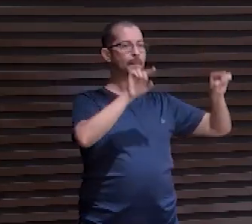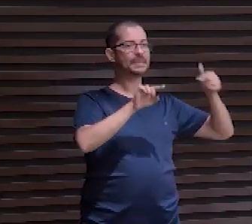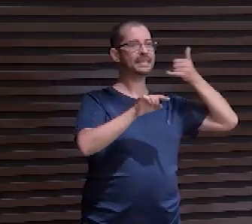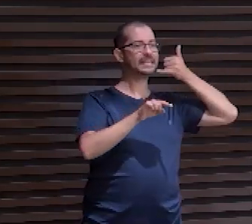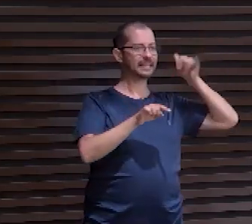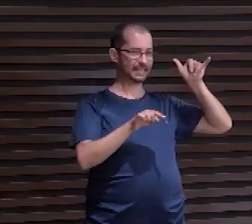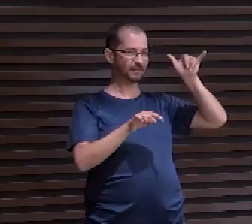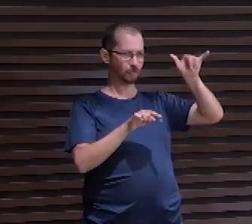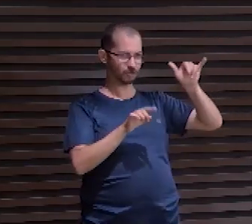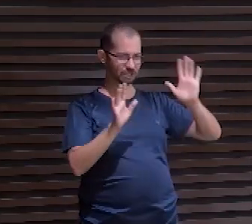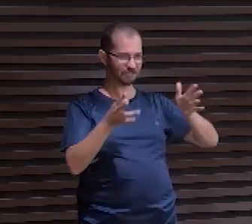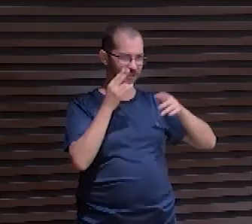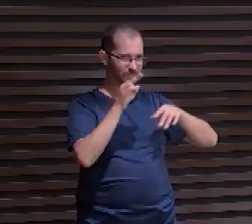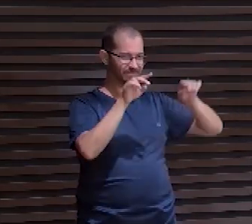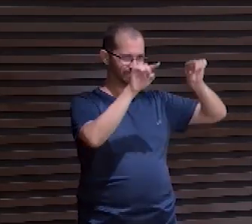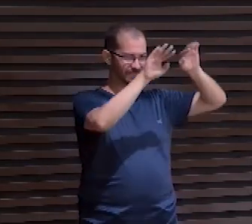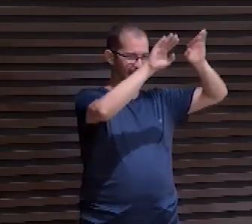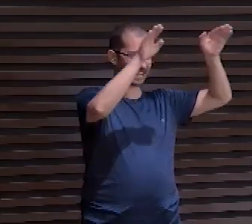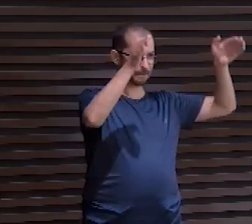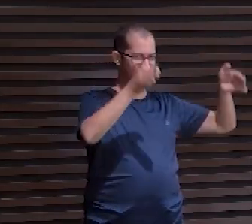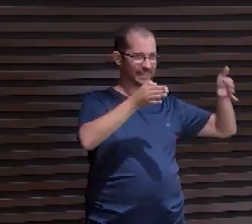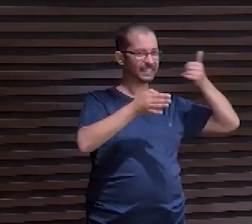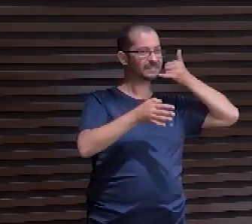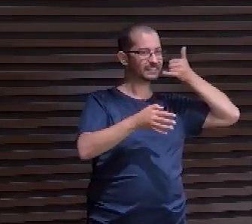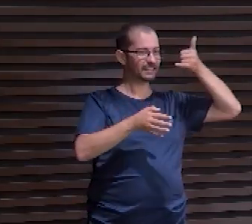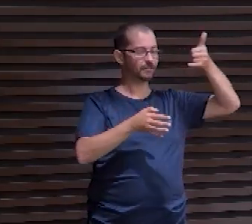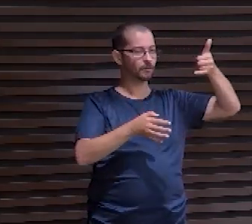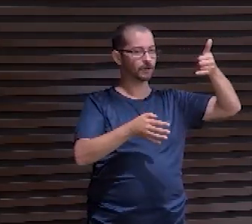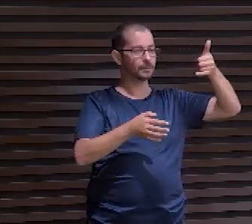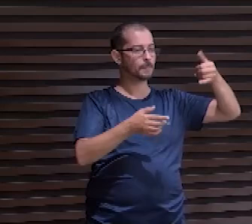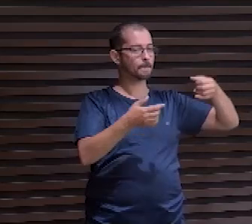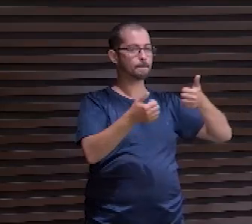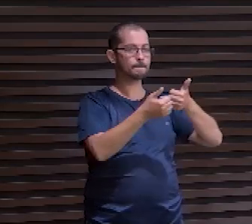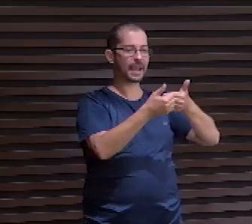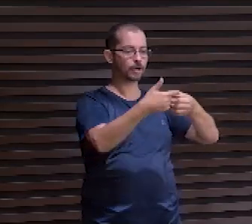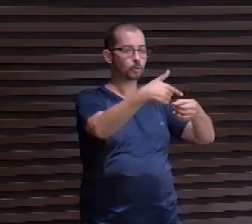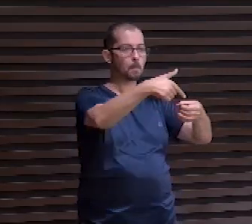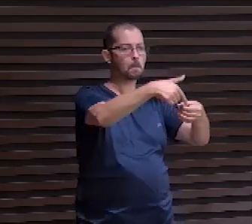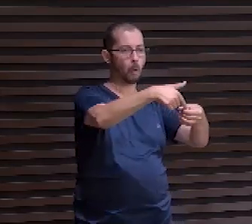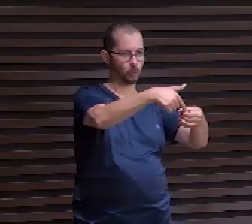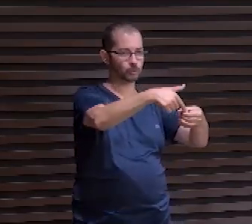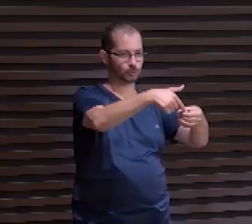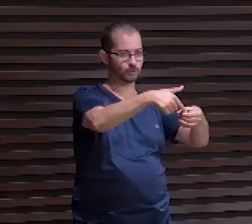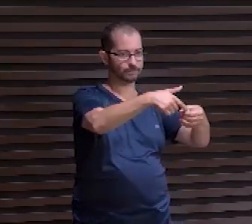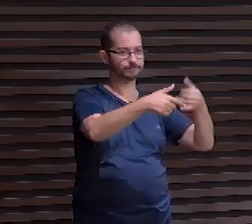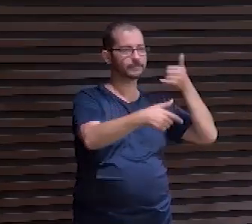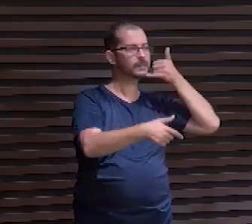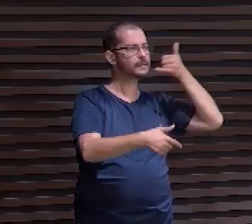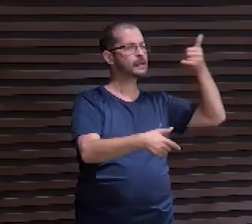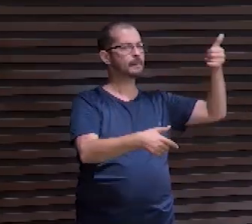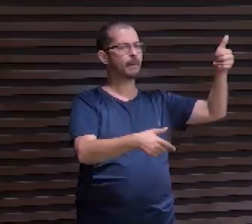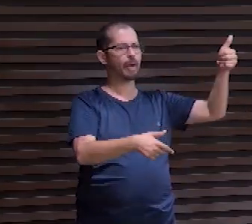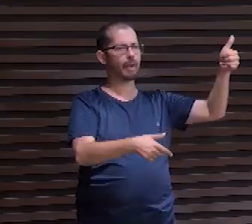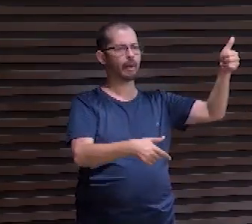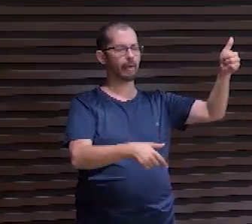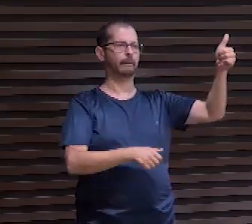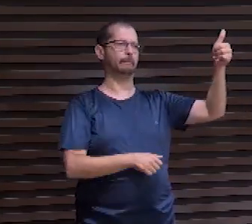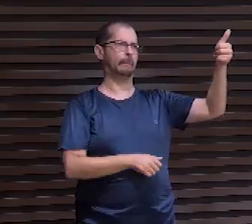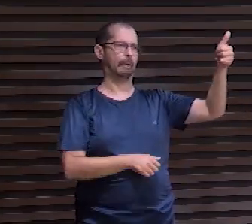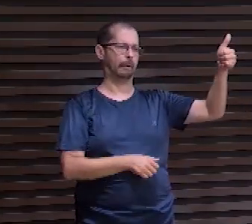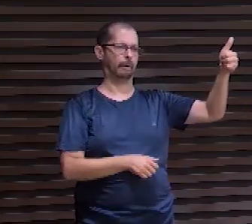pública, num posto de gasolina de esquina. O telefone continuava tocando e